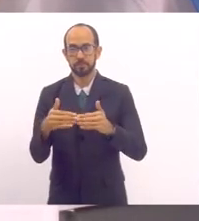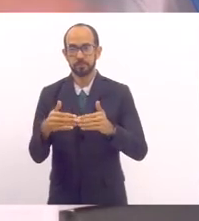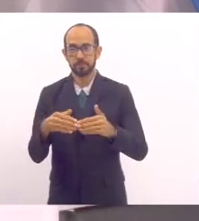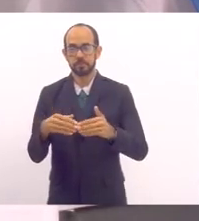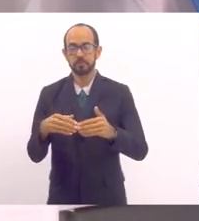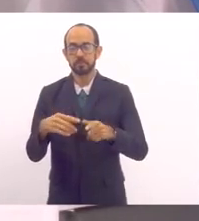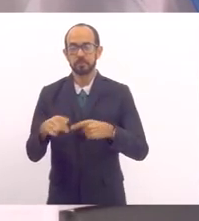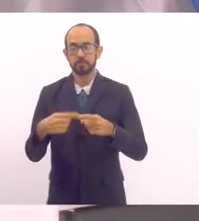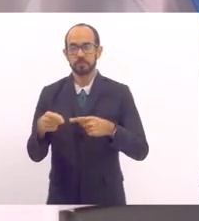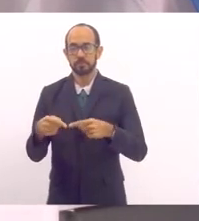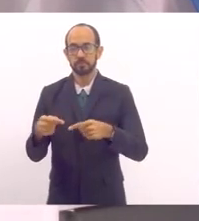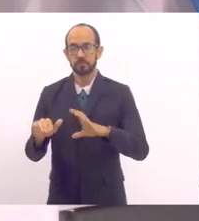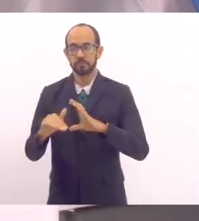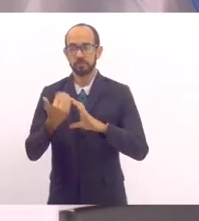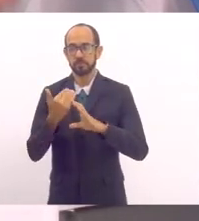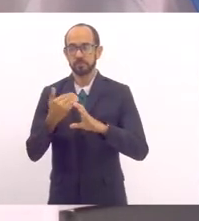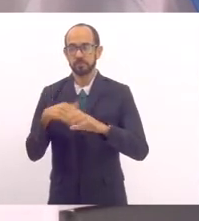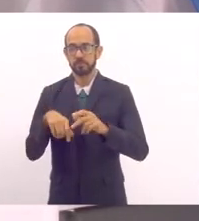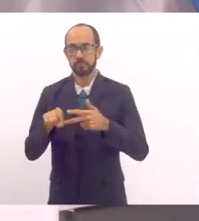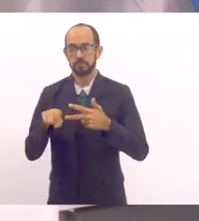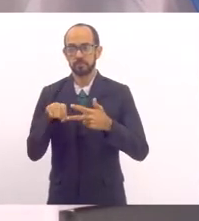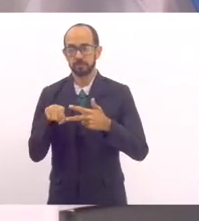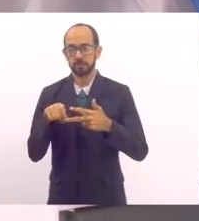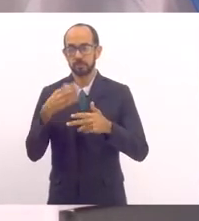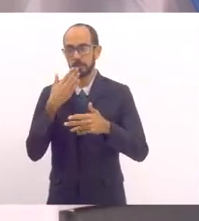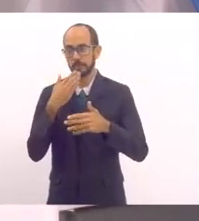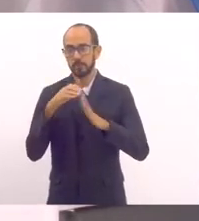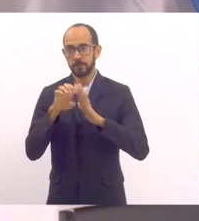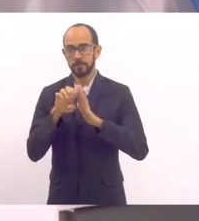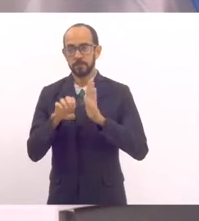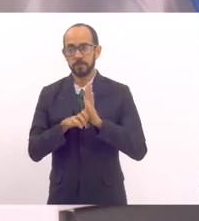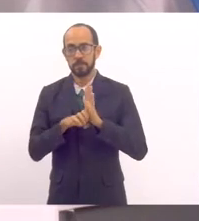após receber do Executivo quais as emendas,